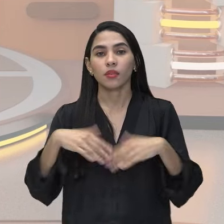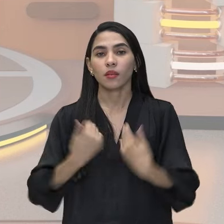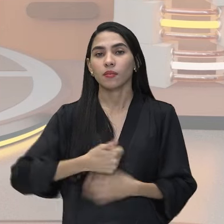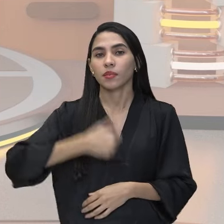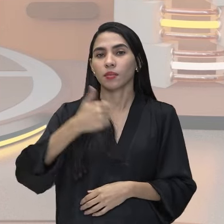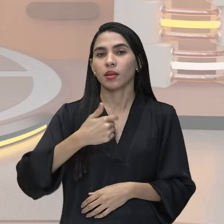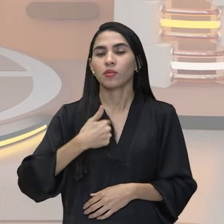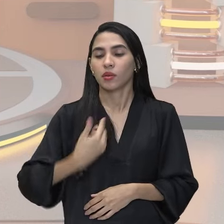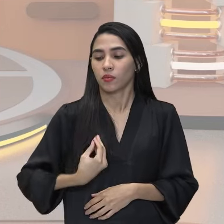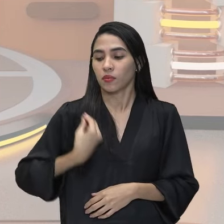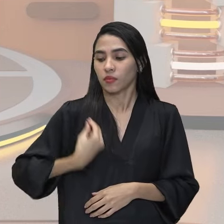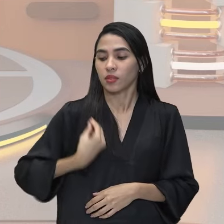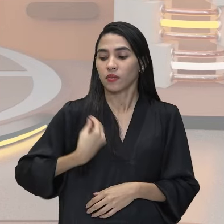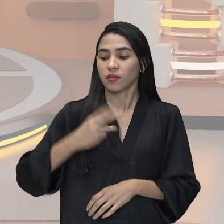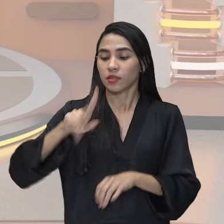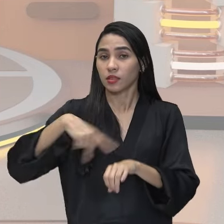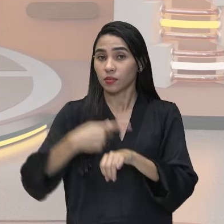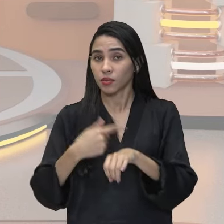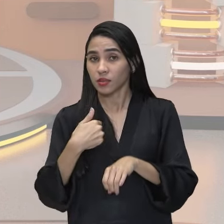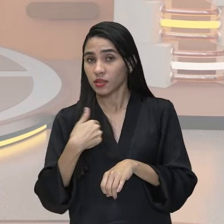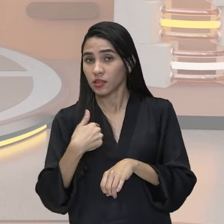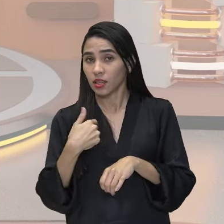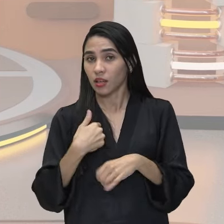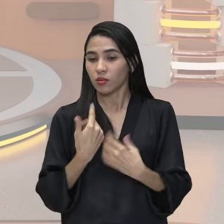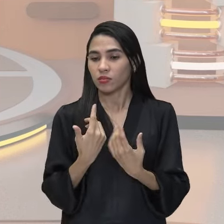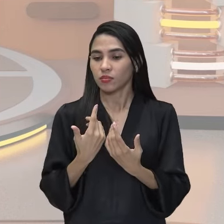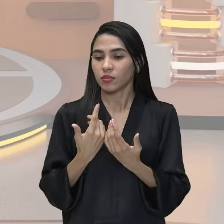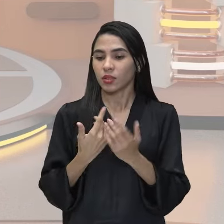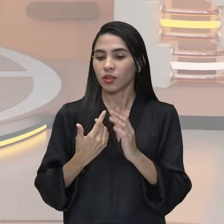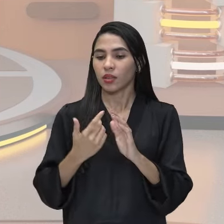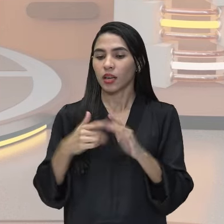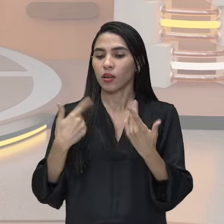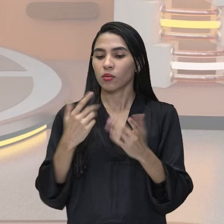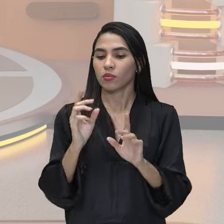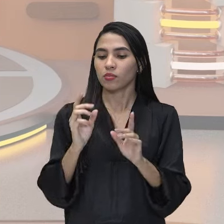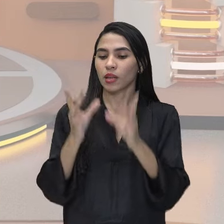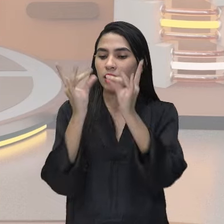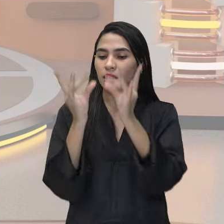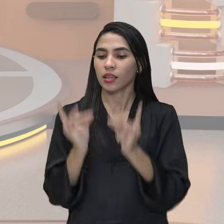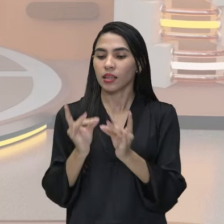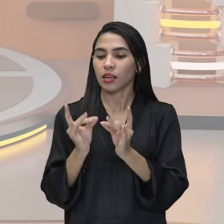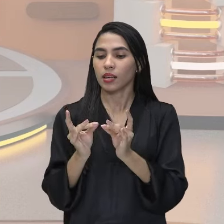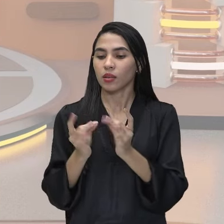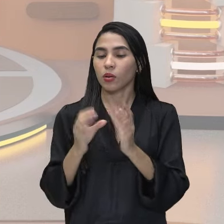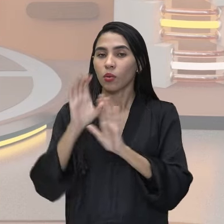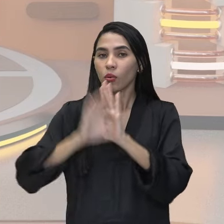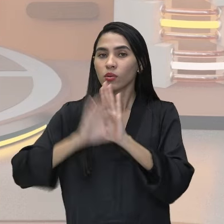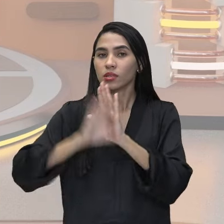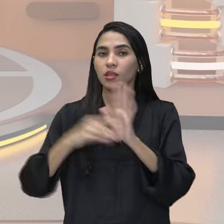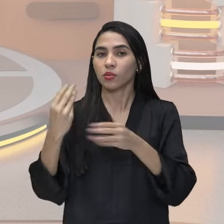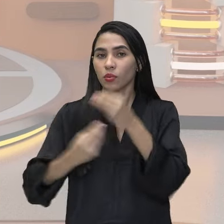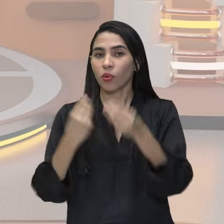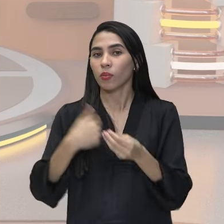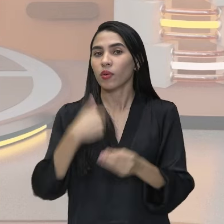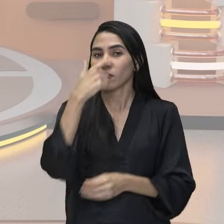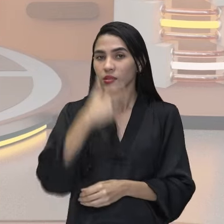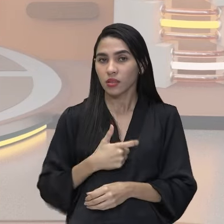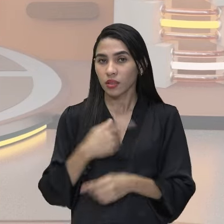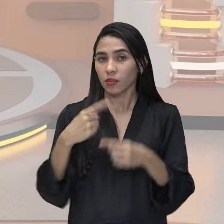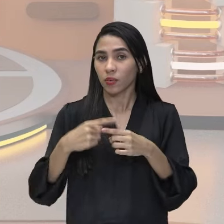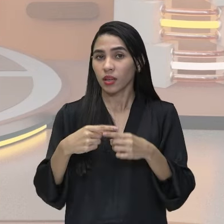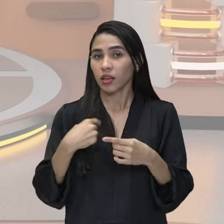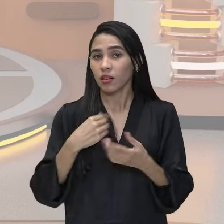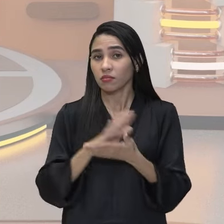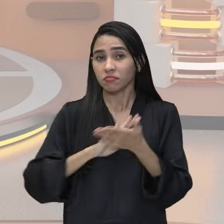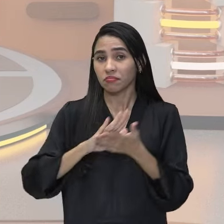eu existo, depois eu defino a minha essência, depois eu me defino como ser, porque eu sou